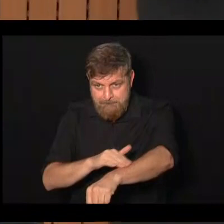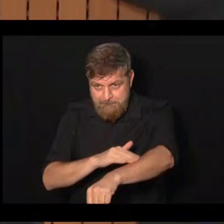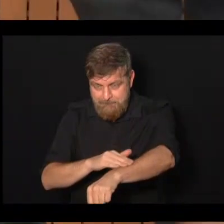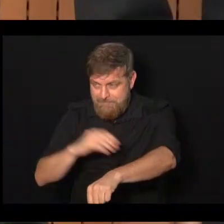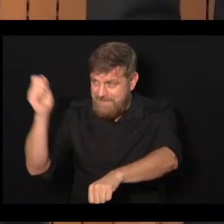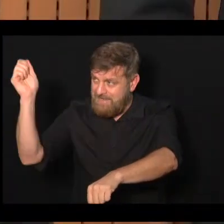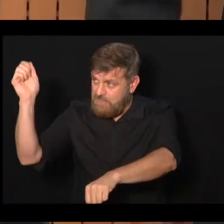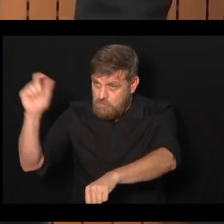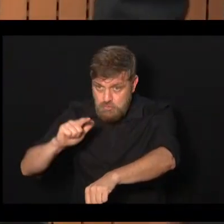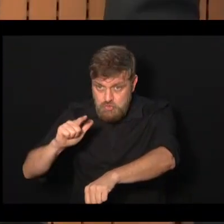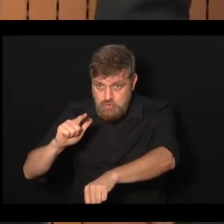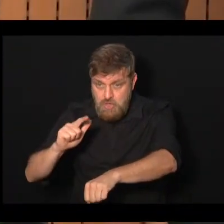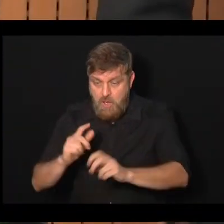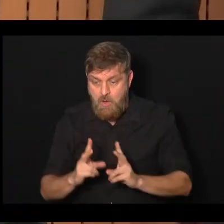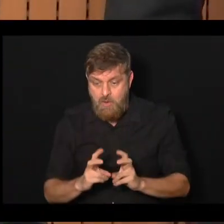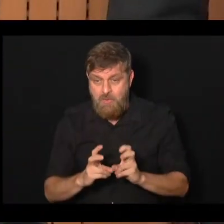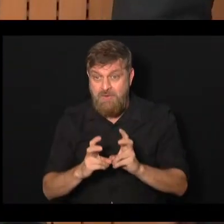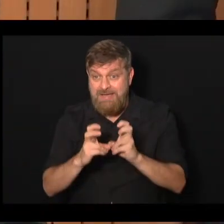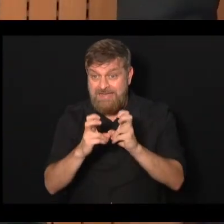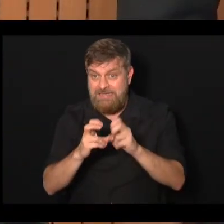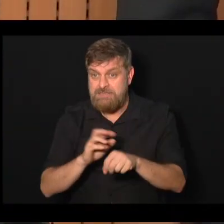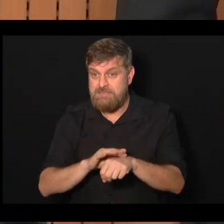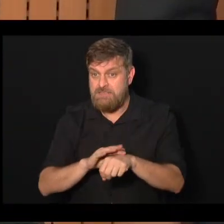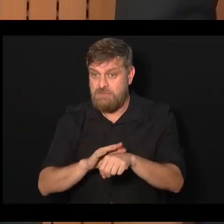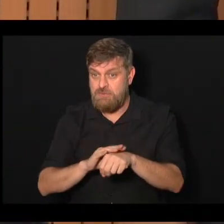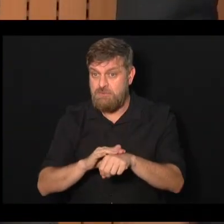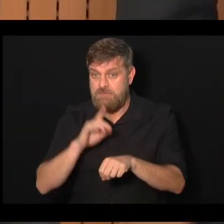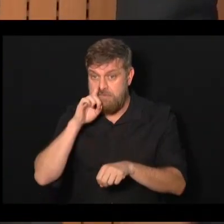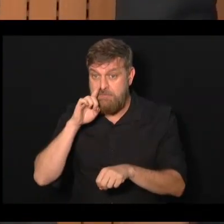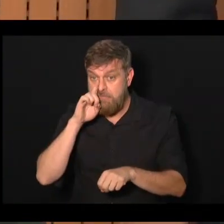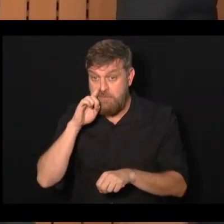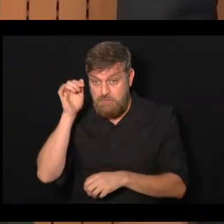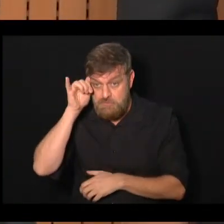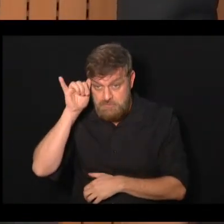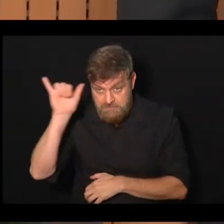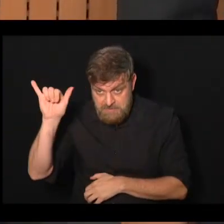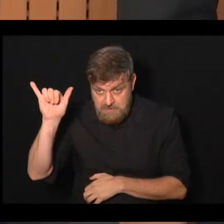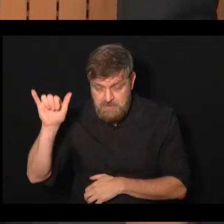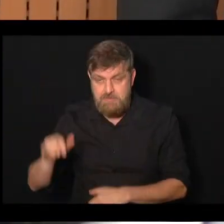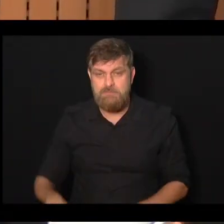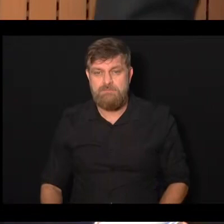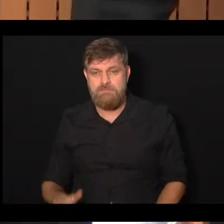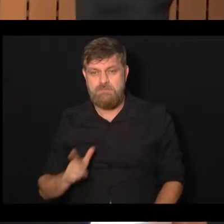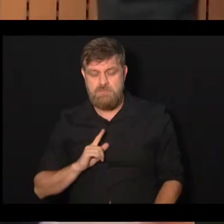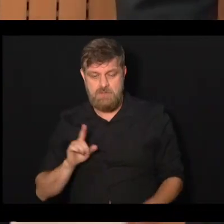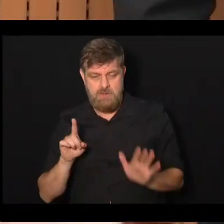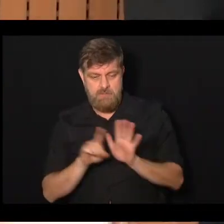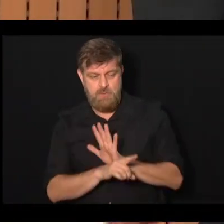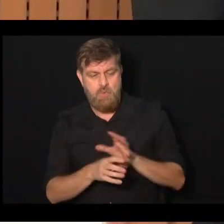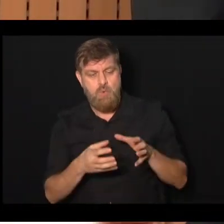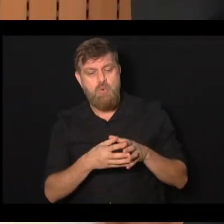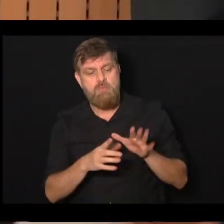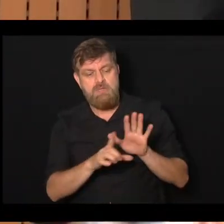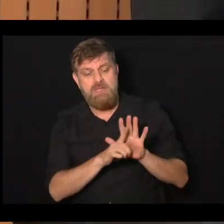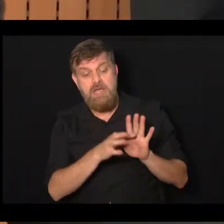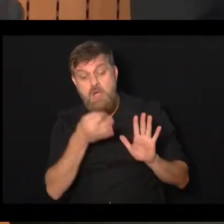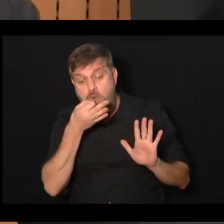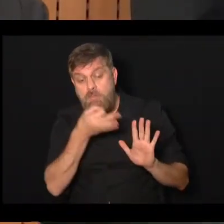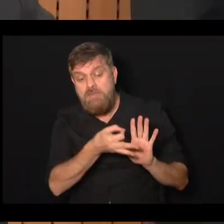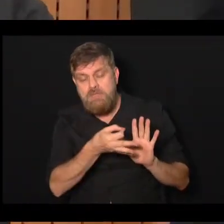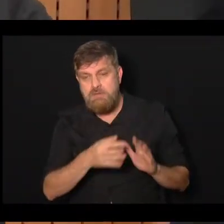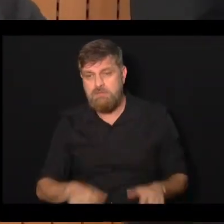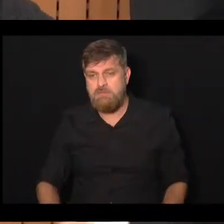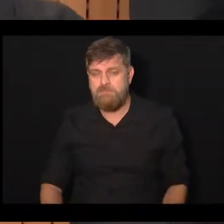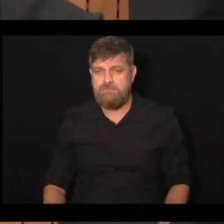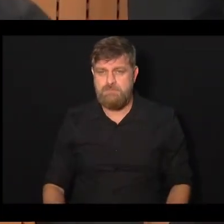pele Sol Amigo de Todos, no município de Campinas. Convoco a Comissão de Constituição e Legalidade para exarar parecer. Vereador